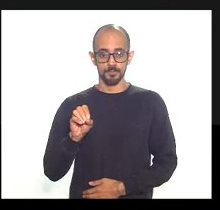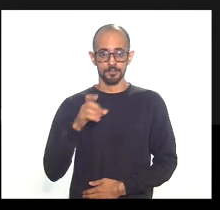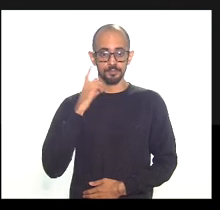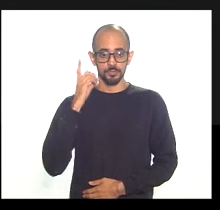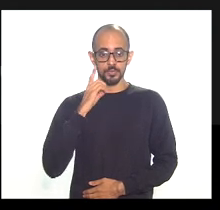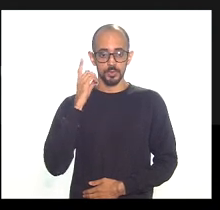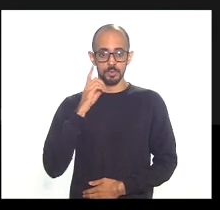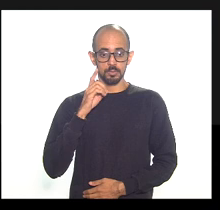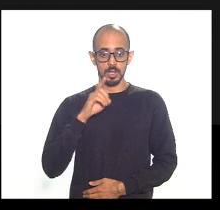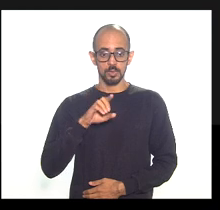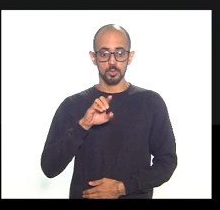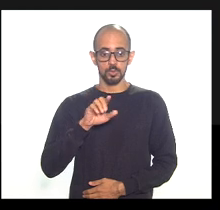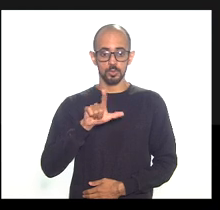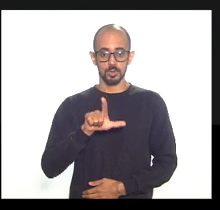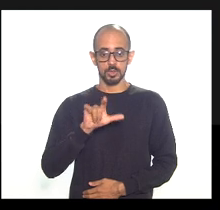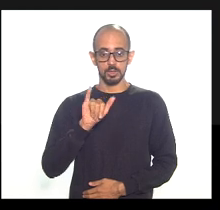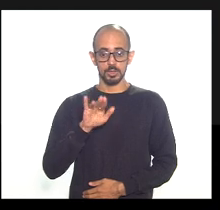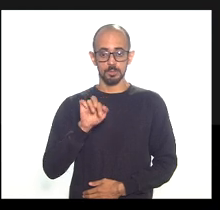Deputado Librelon.